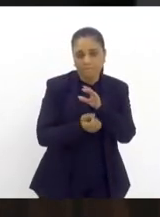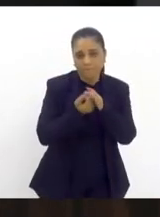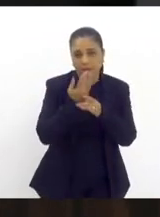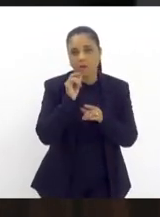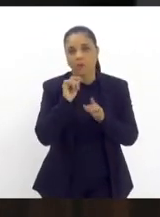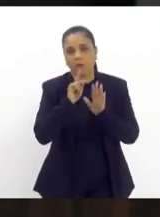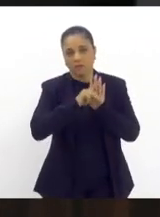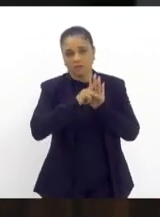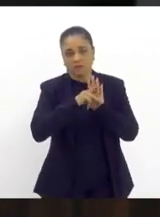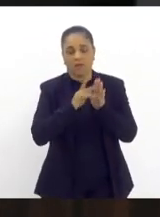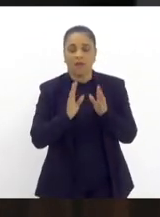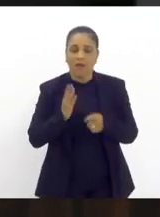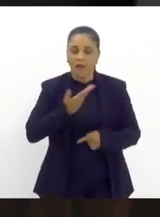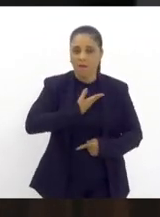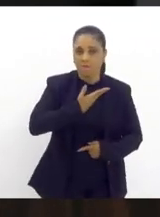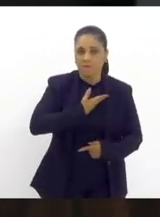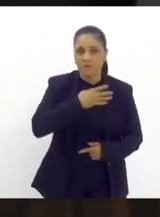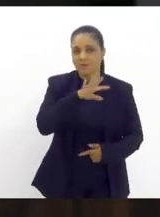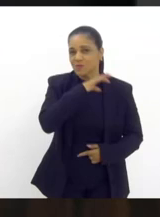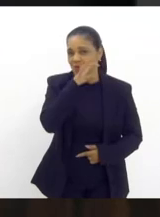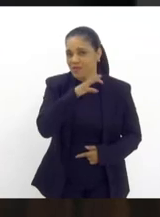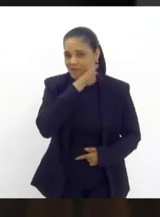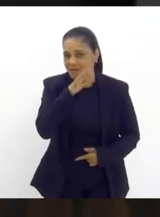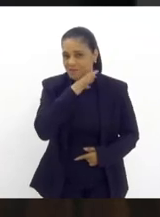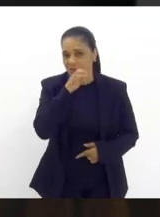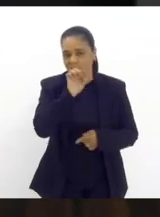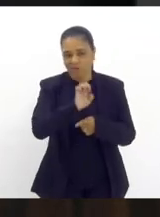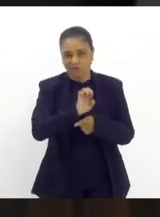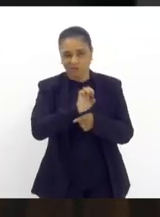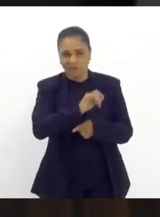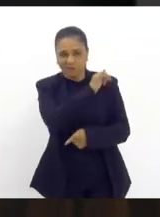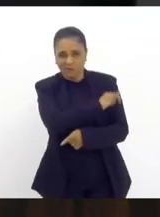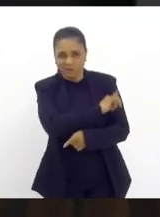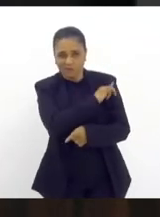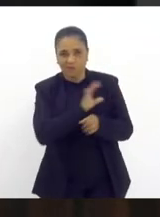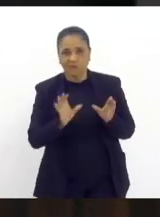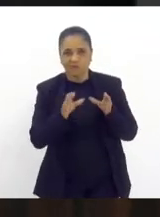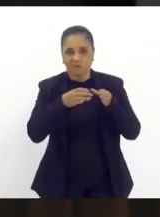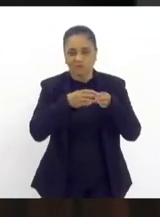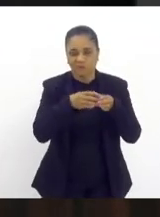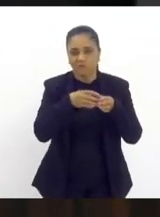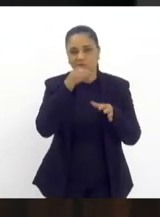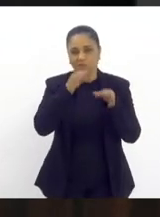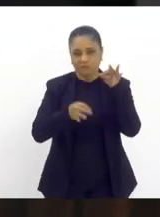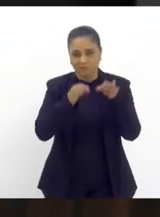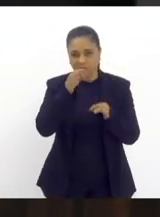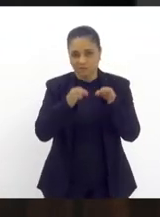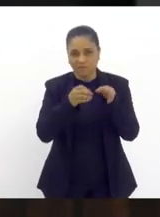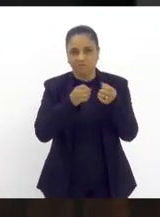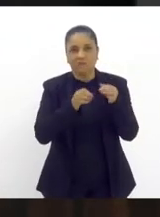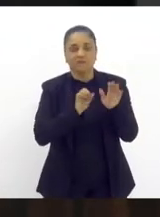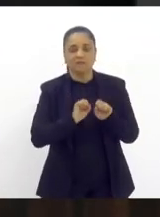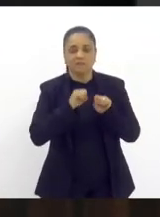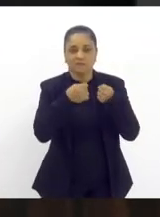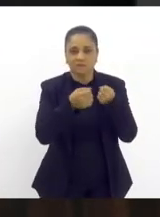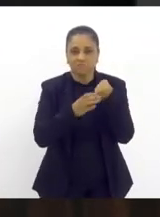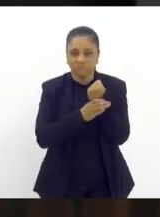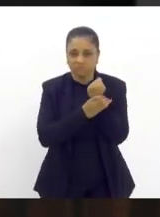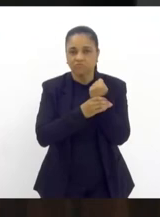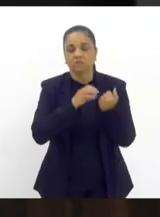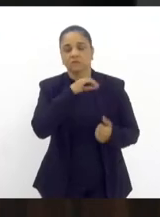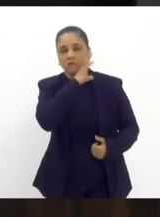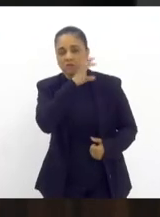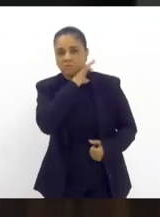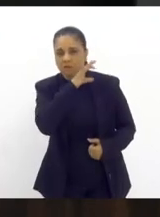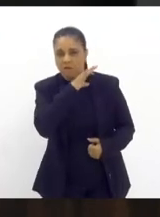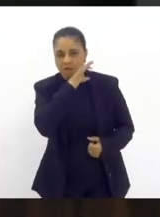amiga do animal no homem do Estado do Rio de Janeiro pendente se parecerem das comissões condições de Justiça defesa de proteção dos animais economia